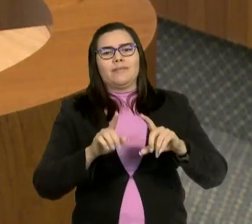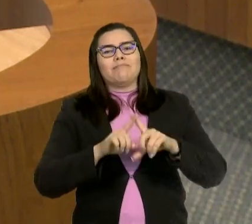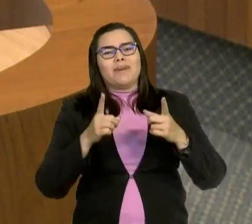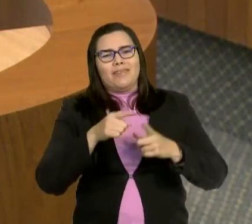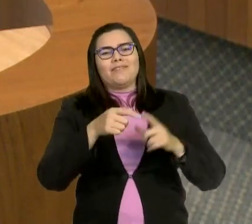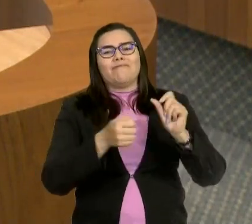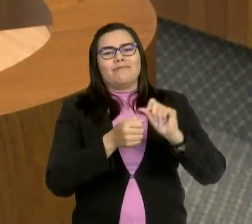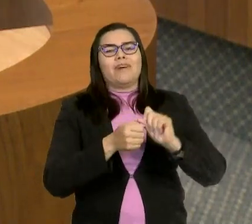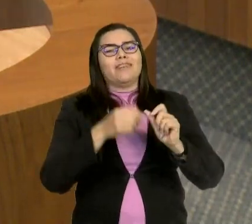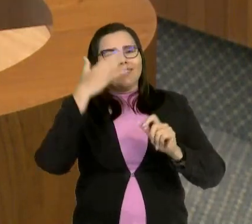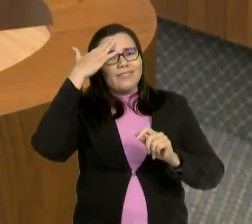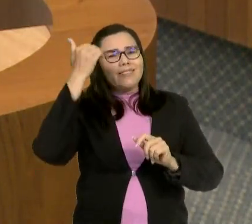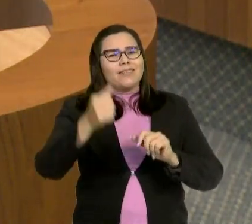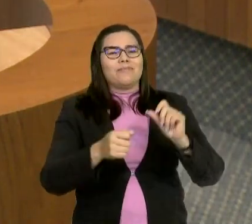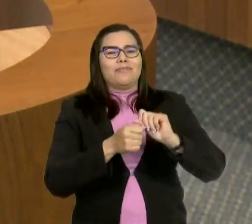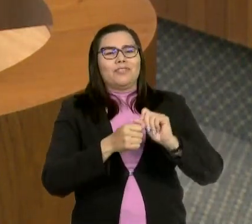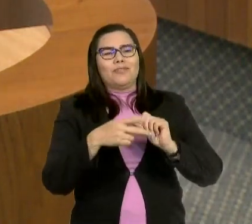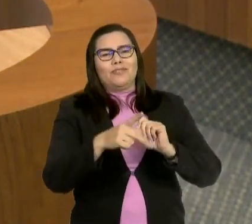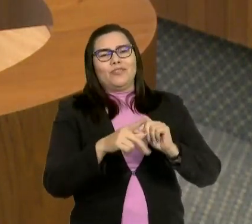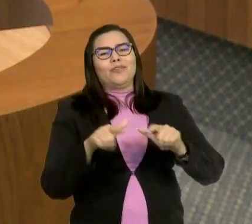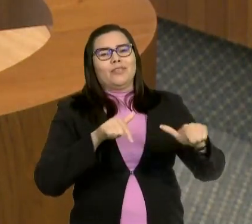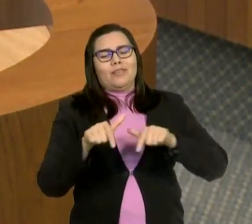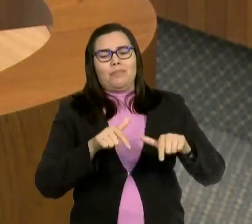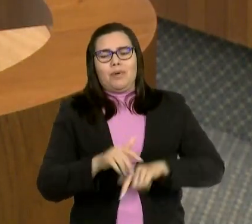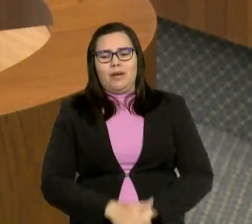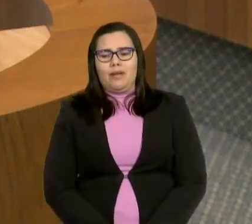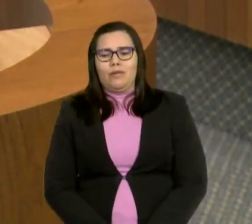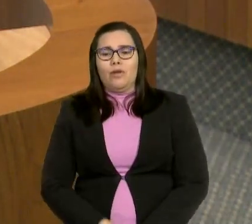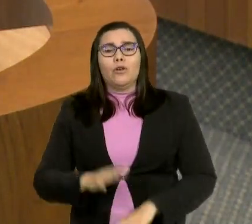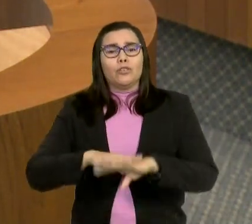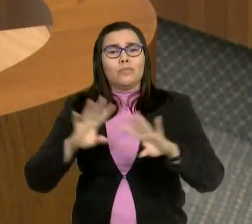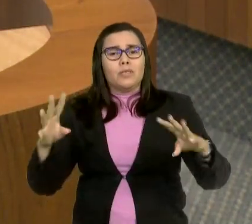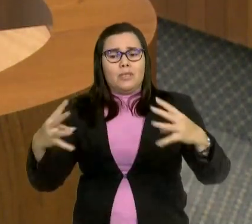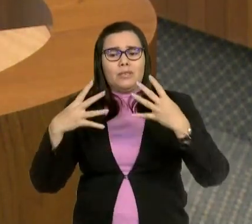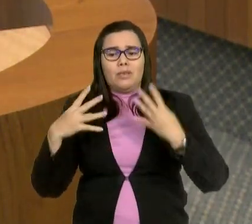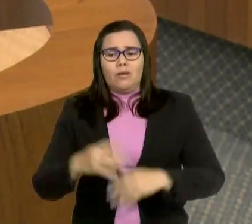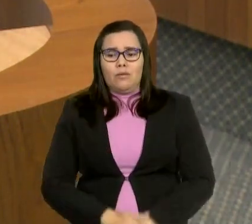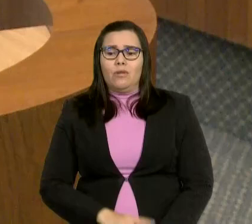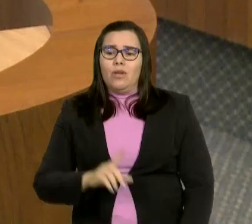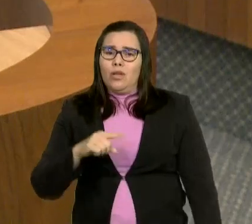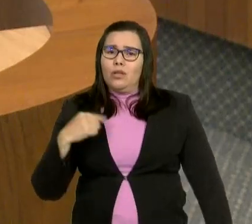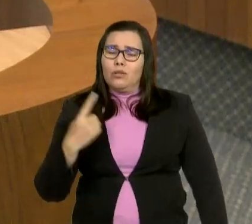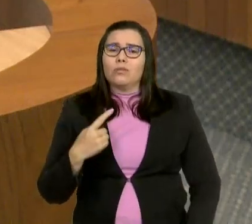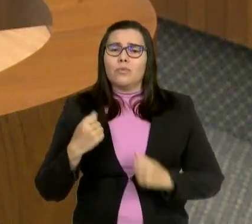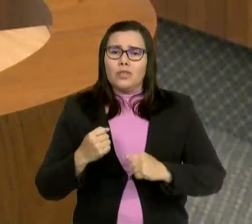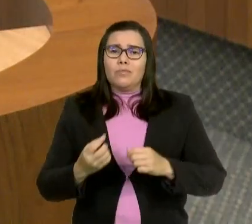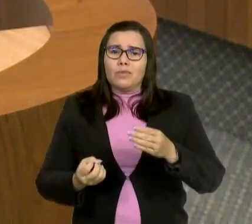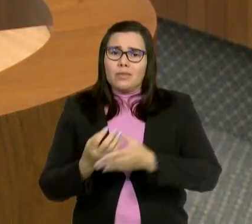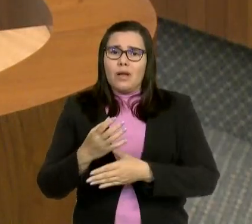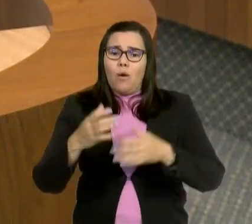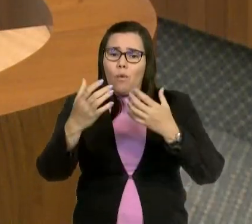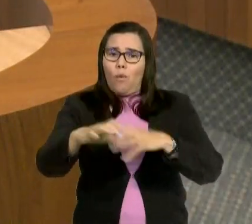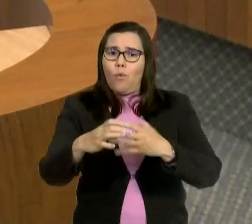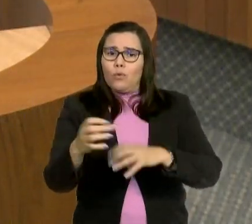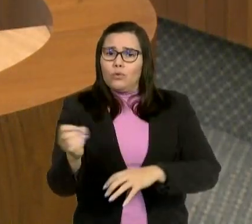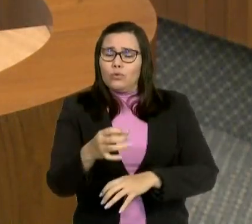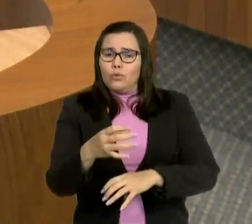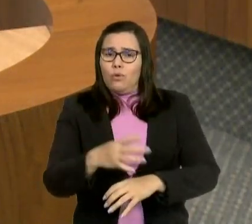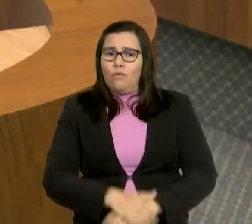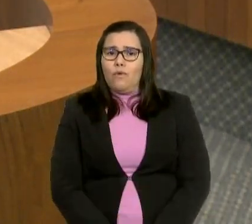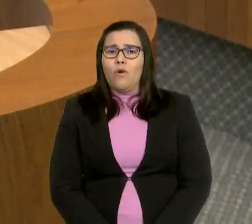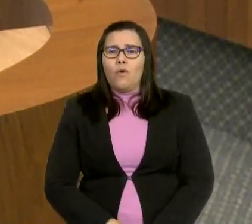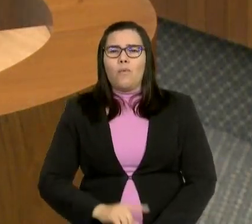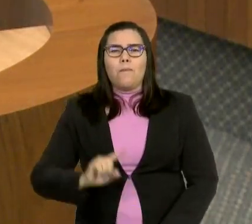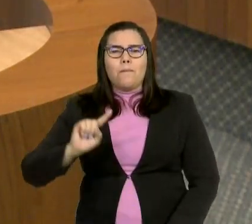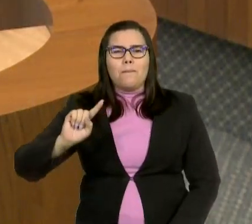aos bombeiros civis que deram apoio. E chamando a atenção que, inclusive, nós temos a possibilidade de um novo concurso com 1.000 vagas para bombeiros militares no